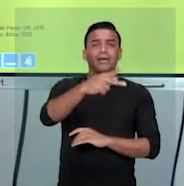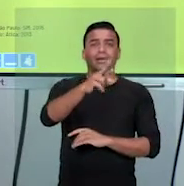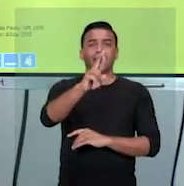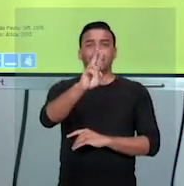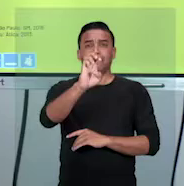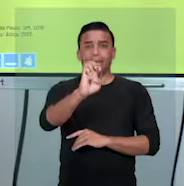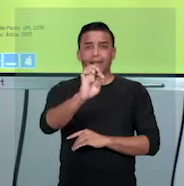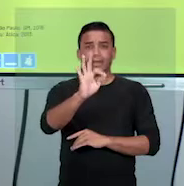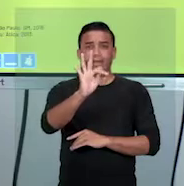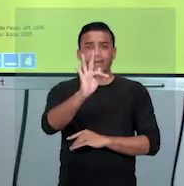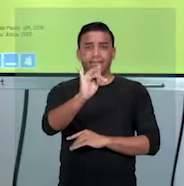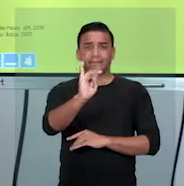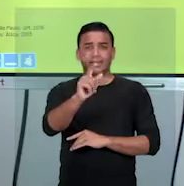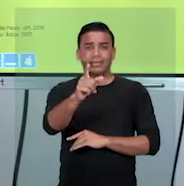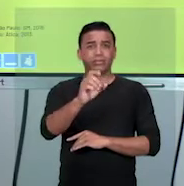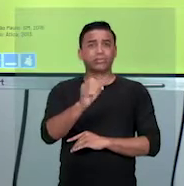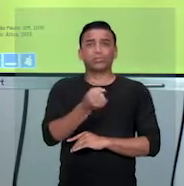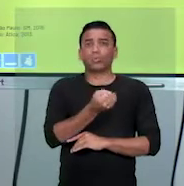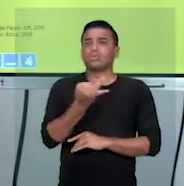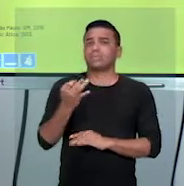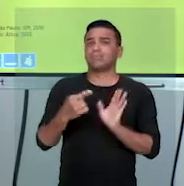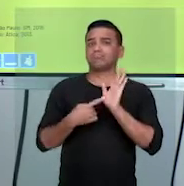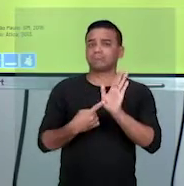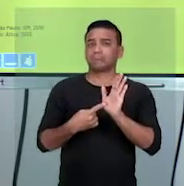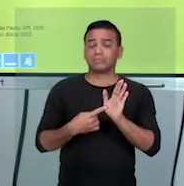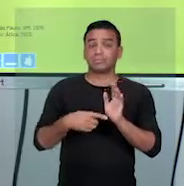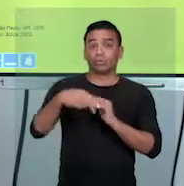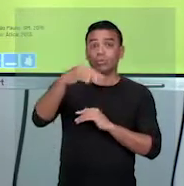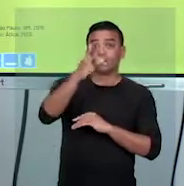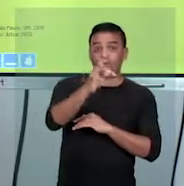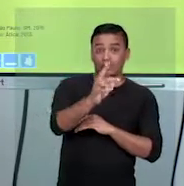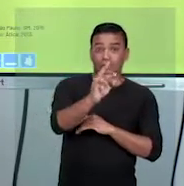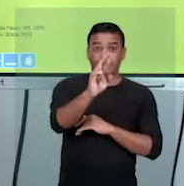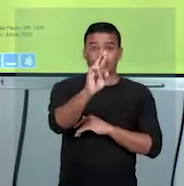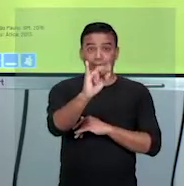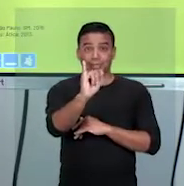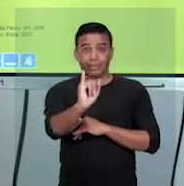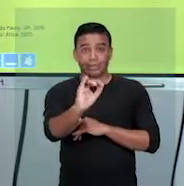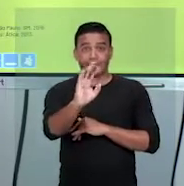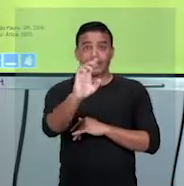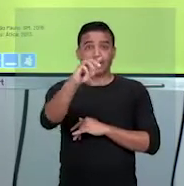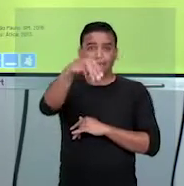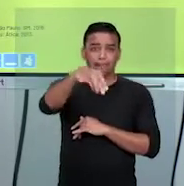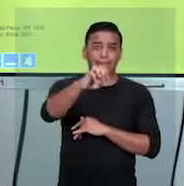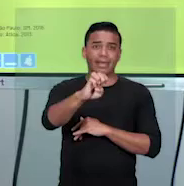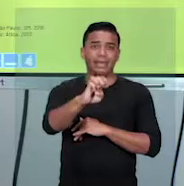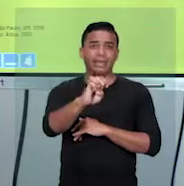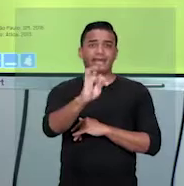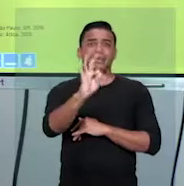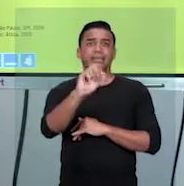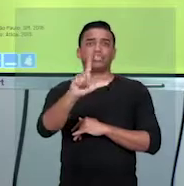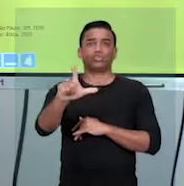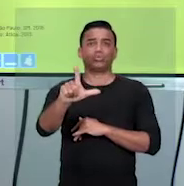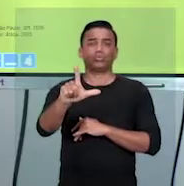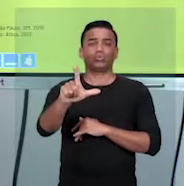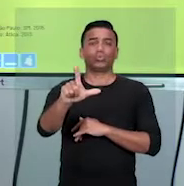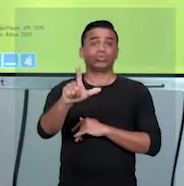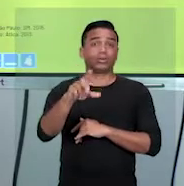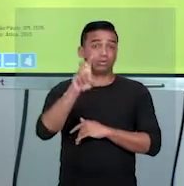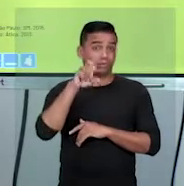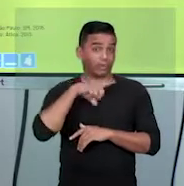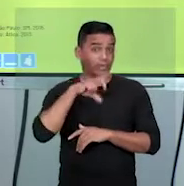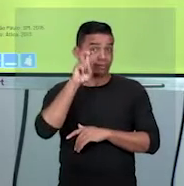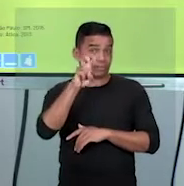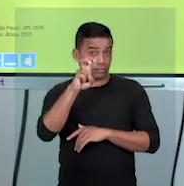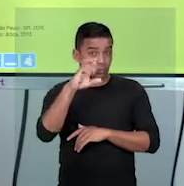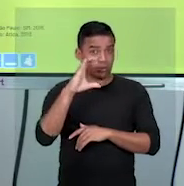a quantidade. Então, aqui vai ser o trimetil. E como que eu nomeio essa cadeia principal? Se eu tenho 5 carbonos,